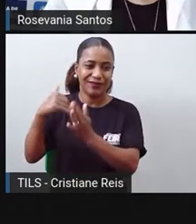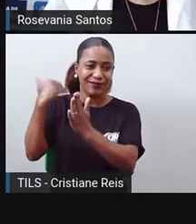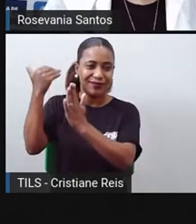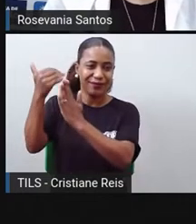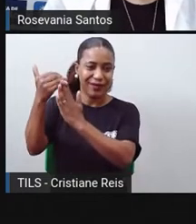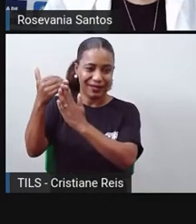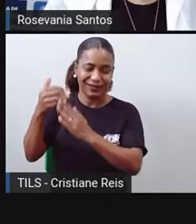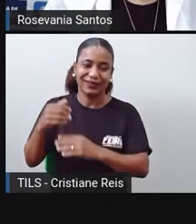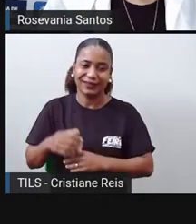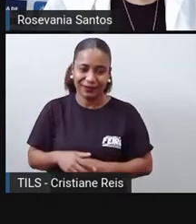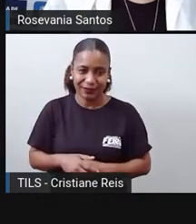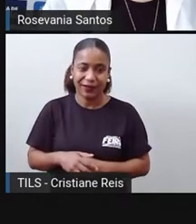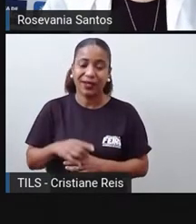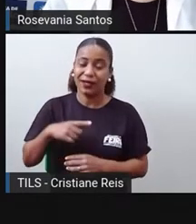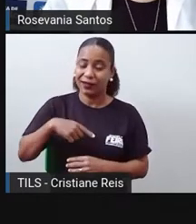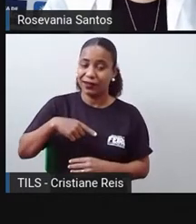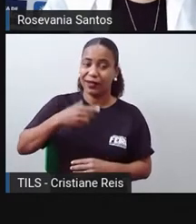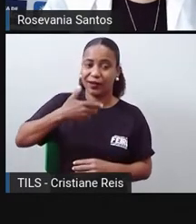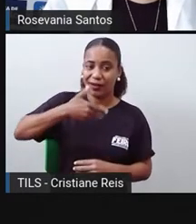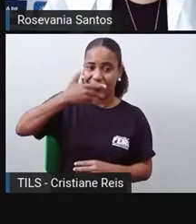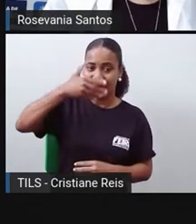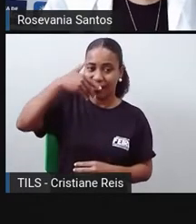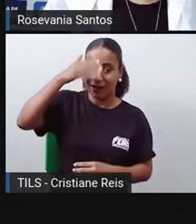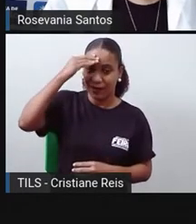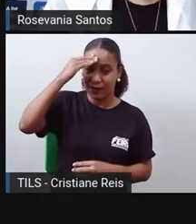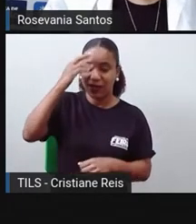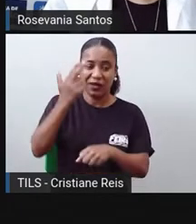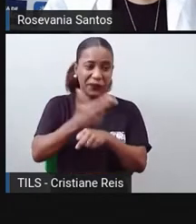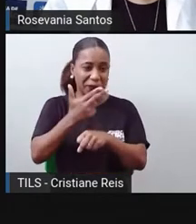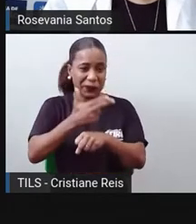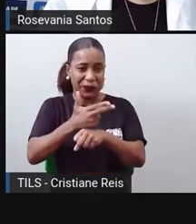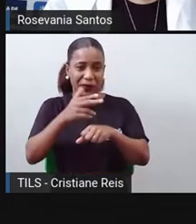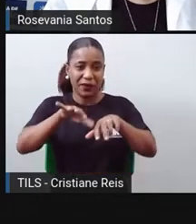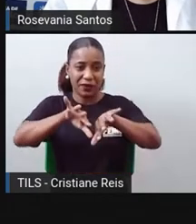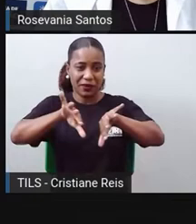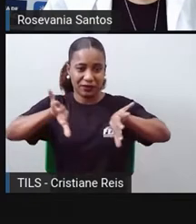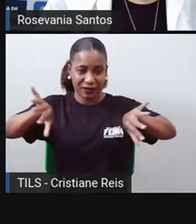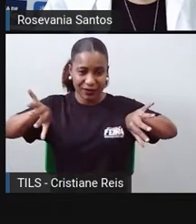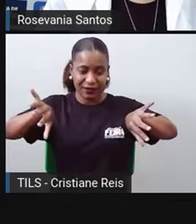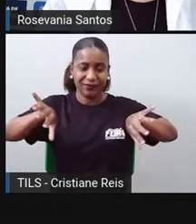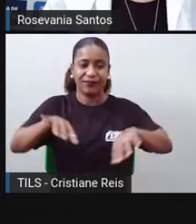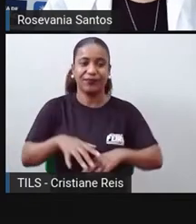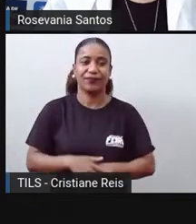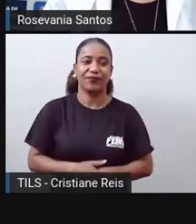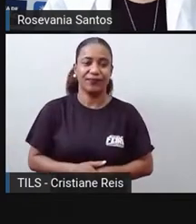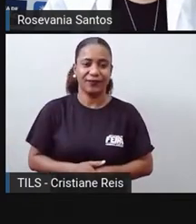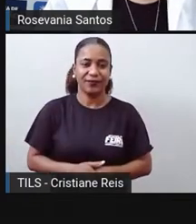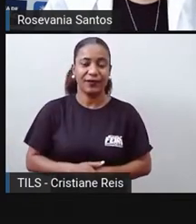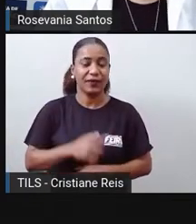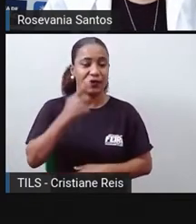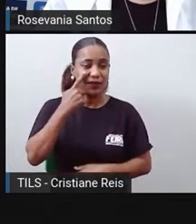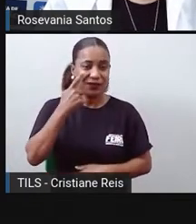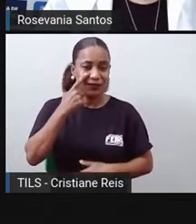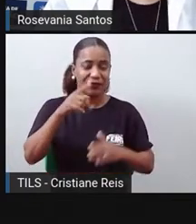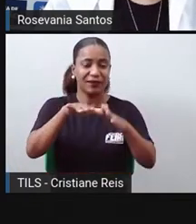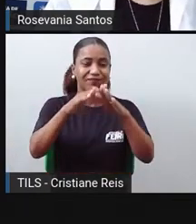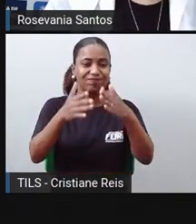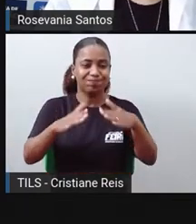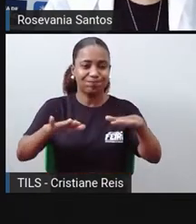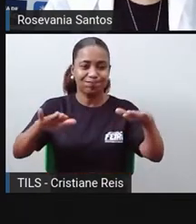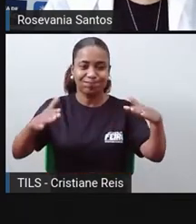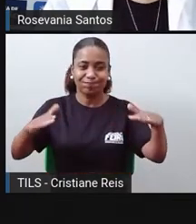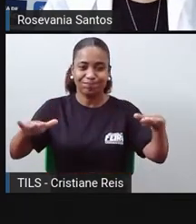duas regiões, entre a Arábia e o Irã, embora, né, necessariamente, e a gente bota no meio aqui a planície, né, mesopotâmica,